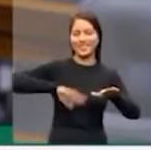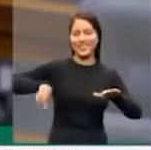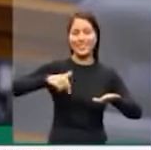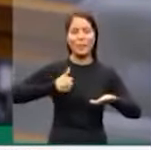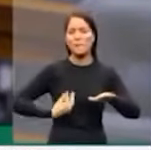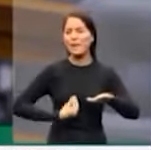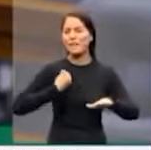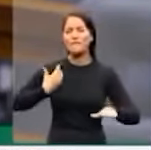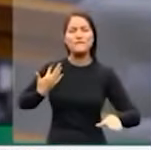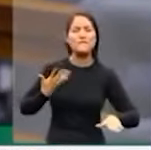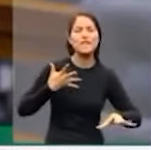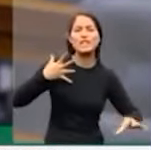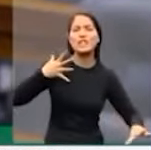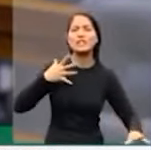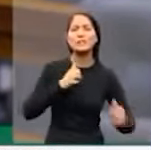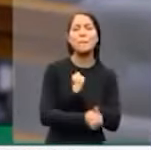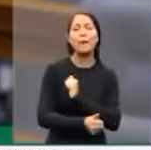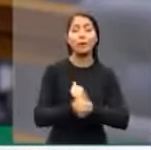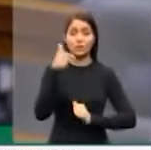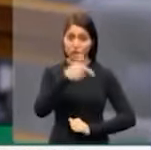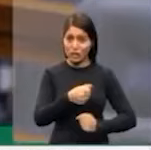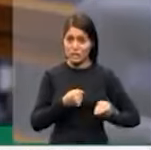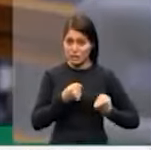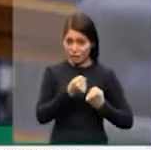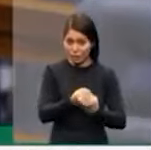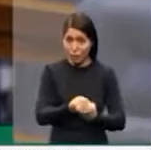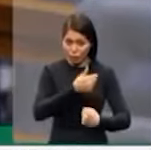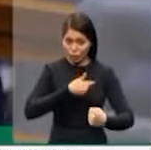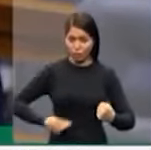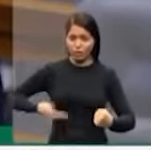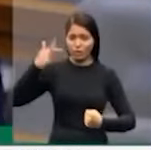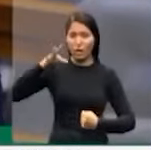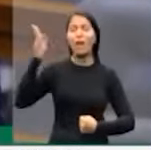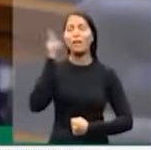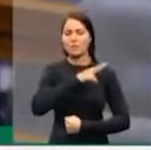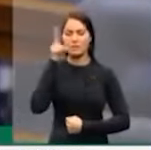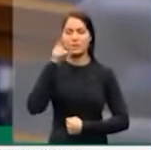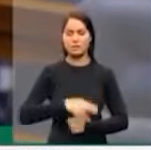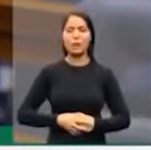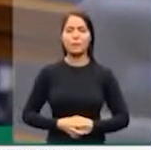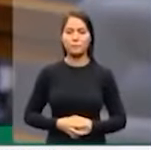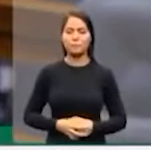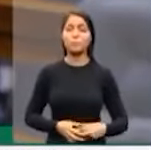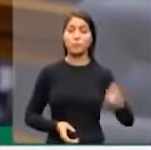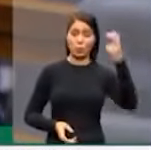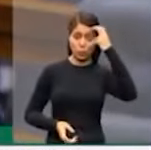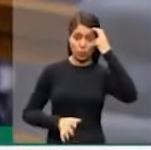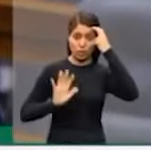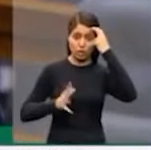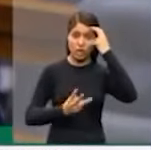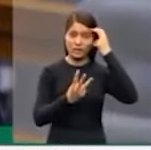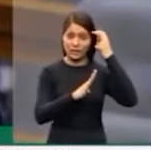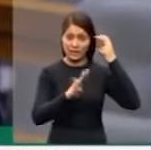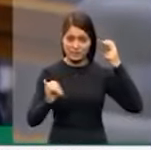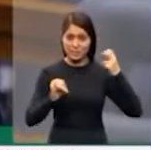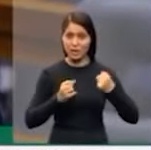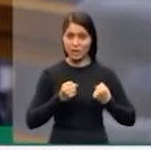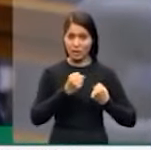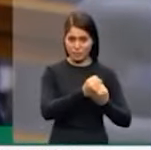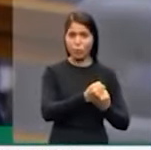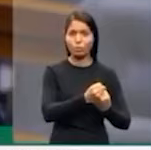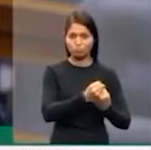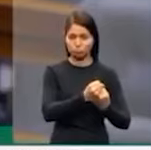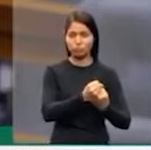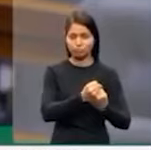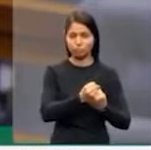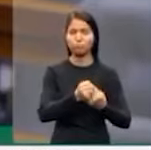vida é o esporte e essa ajuda do governo é emergencial cultura ganhou 3 bilhões de ajuda